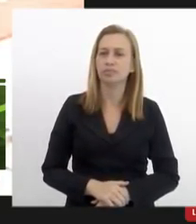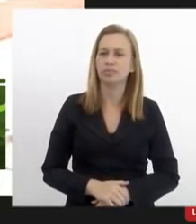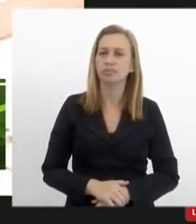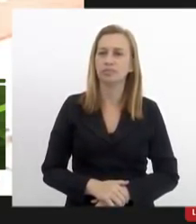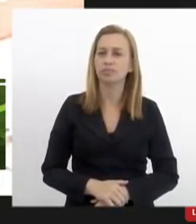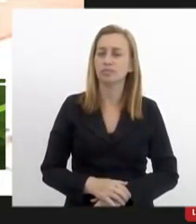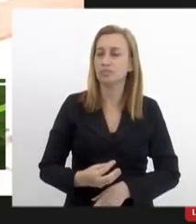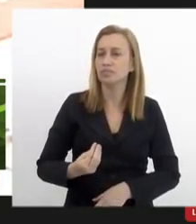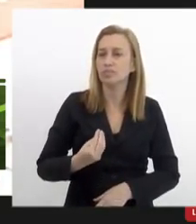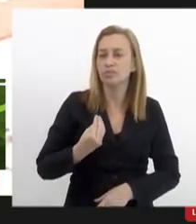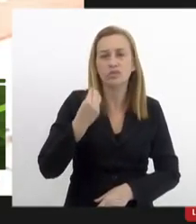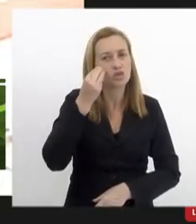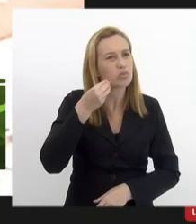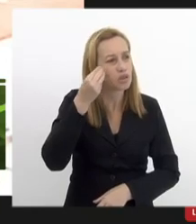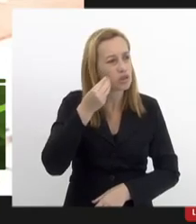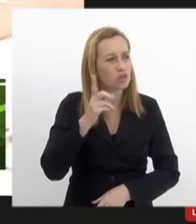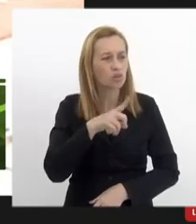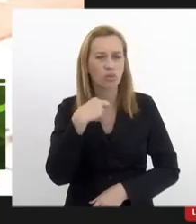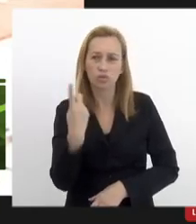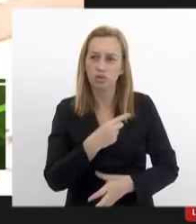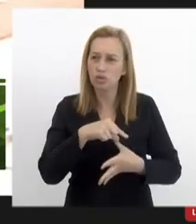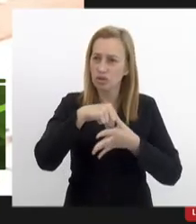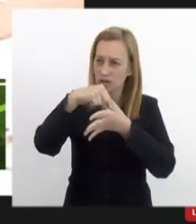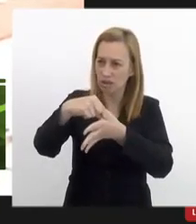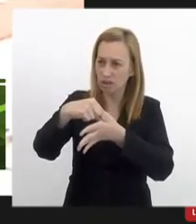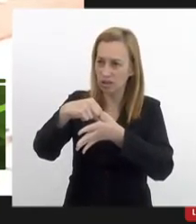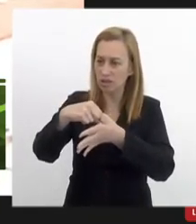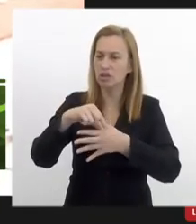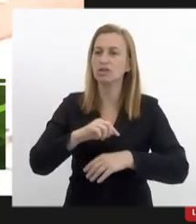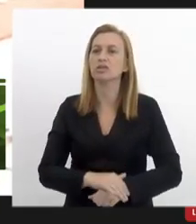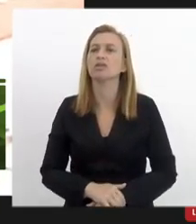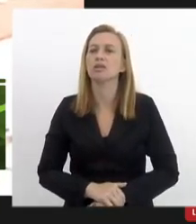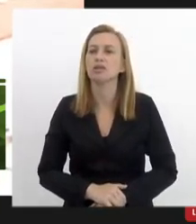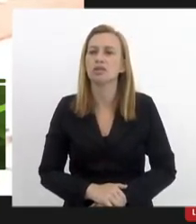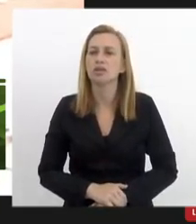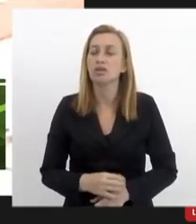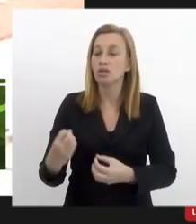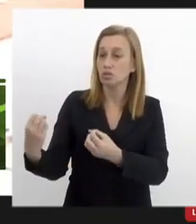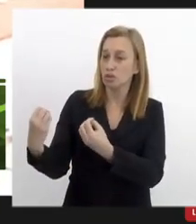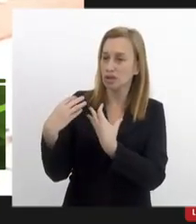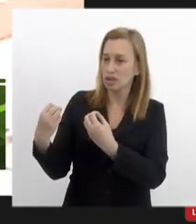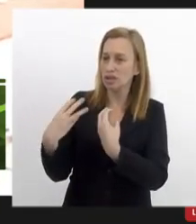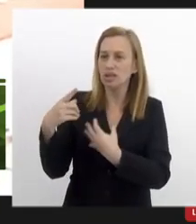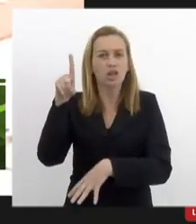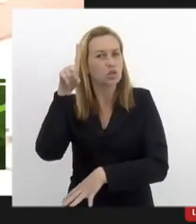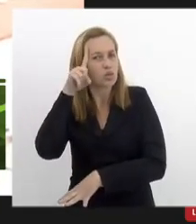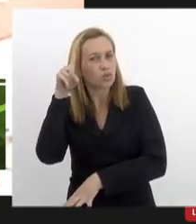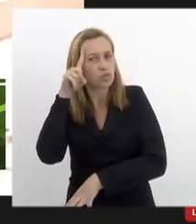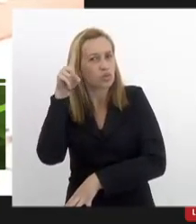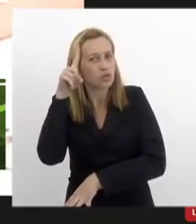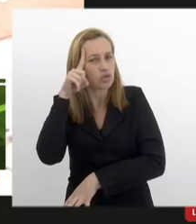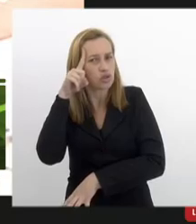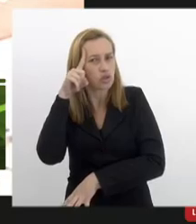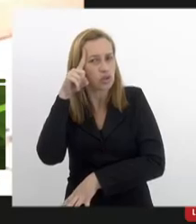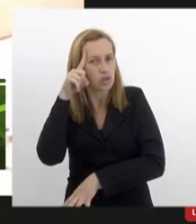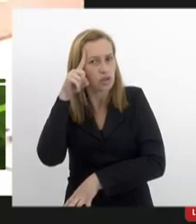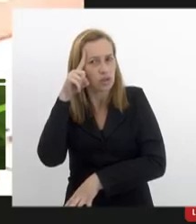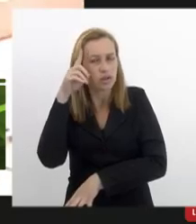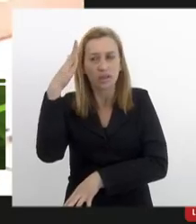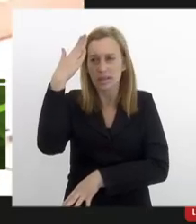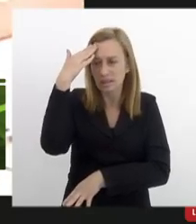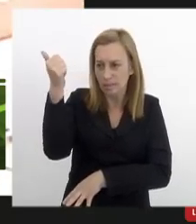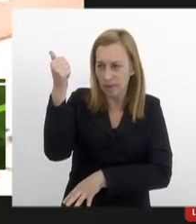na vivência com nossos mestres e líderes, porque nos ensina no dia a dia e nos fazeres e